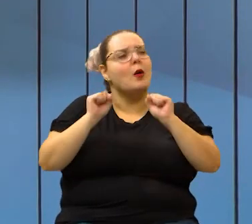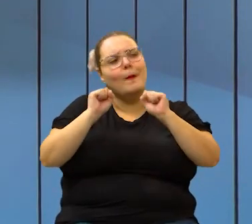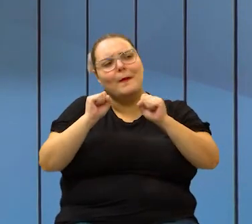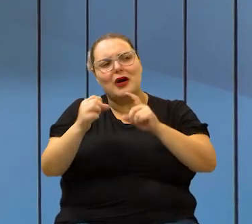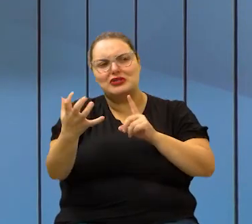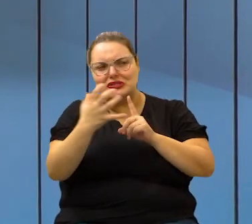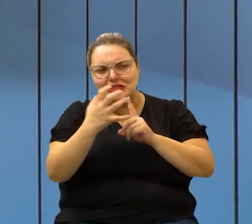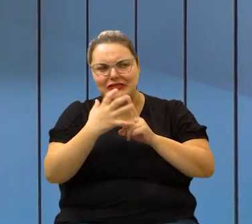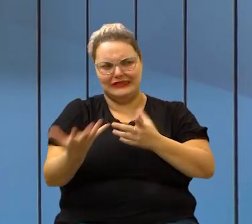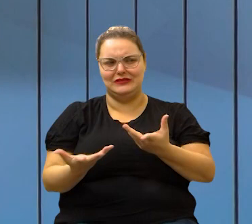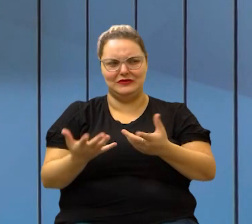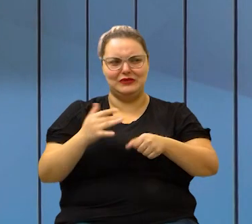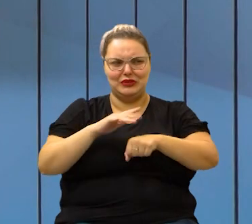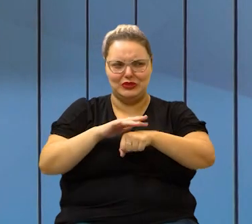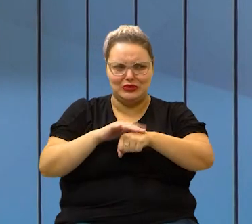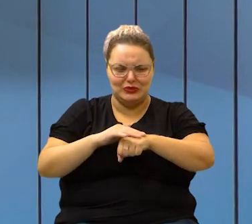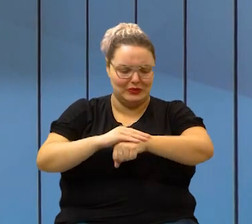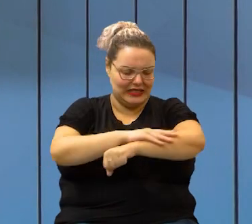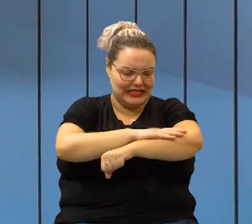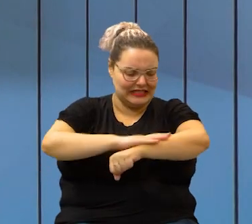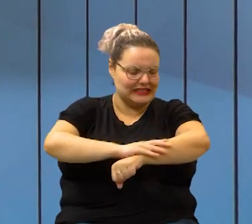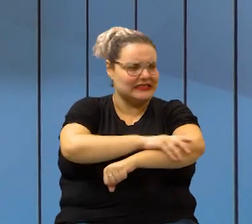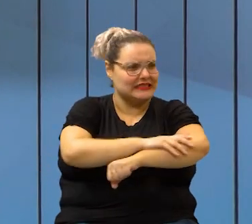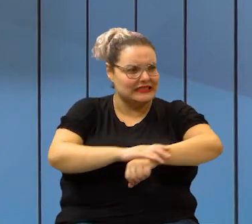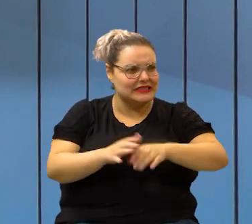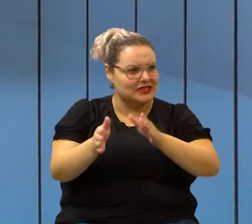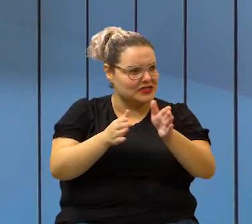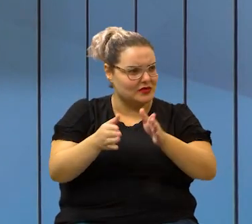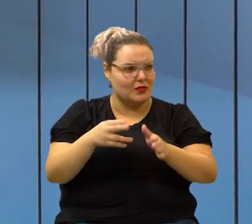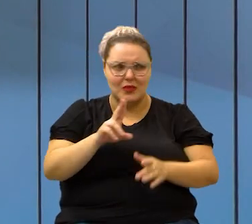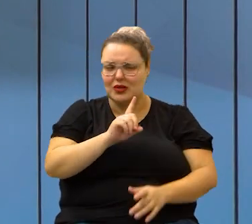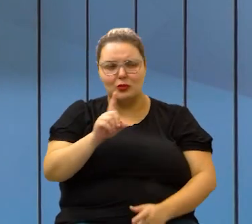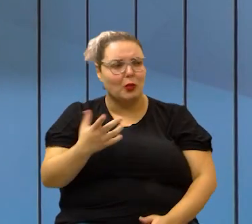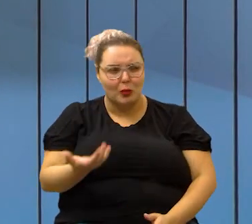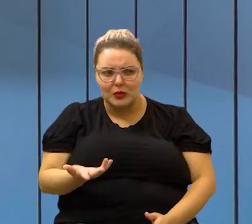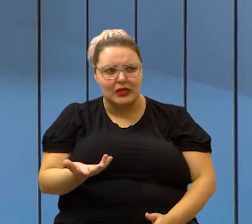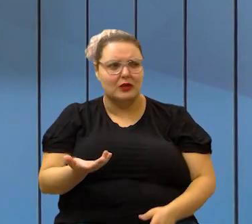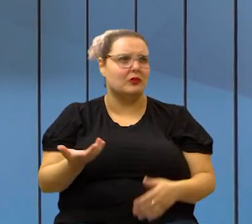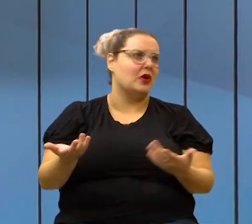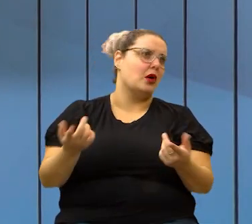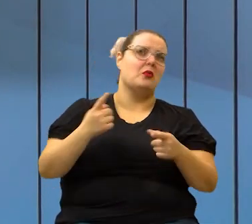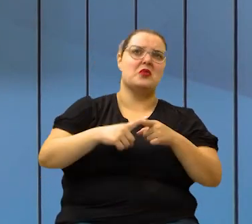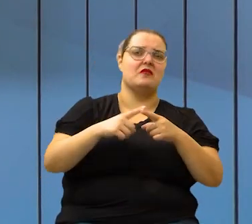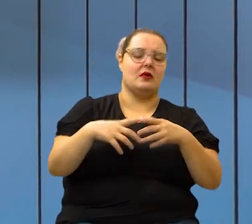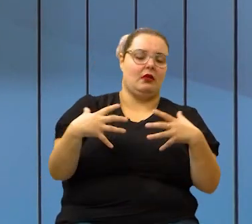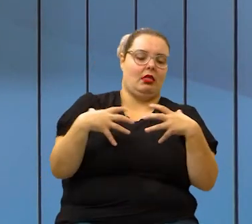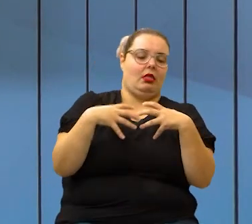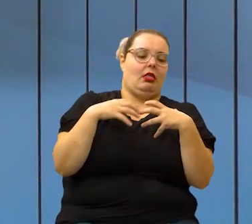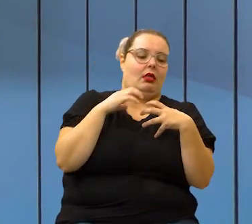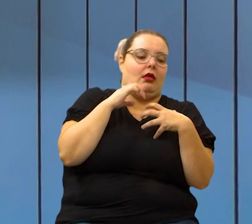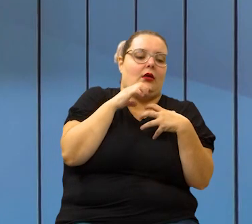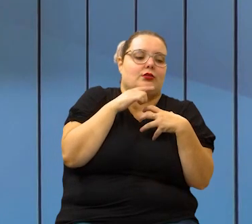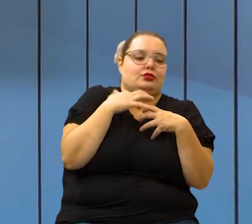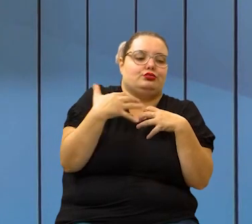também pode causar uma irritação a mais nesse período, ou porque vai abafar um pouco mais a pele,